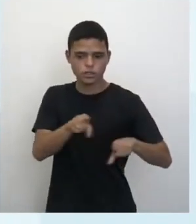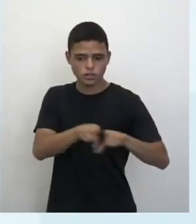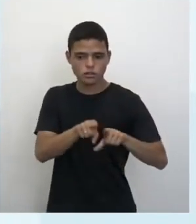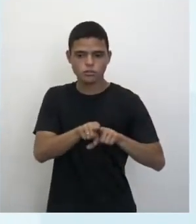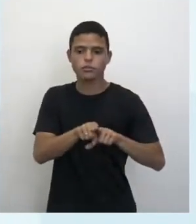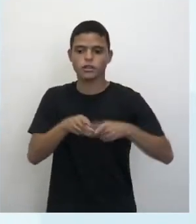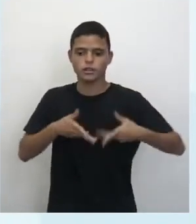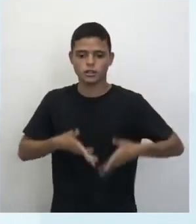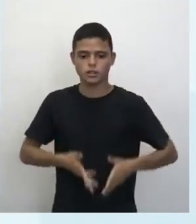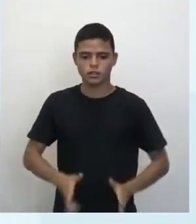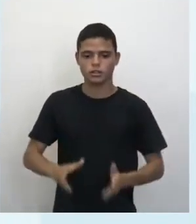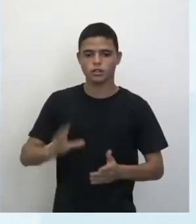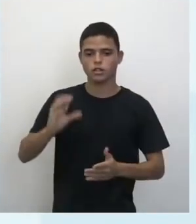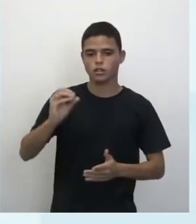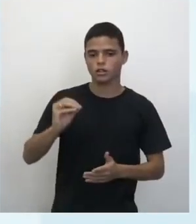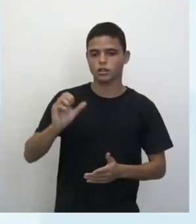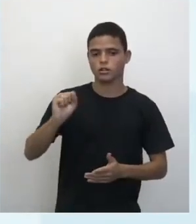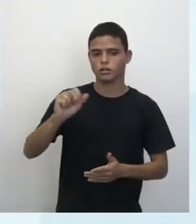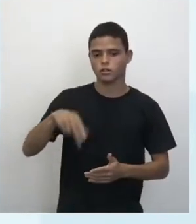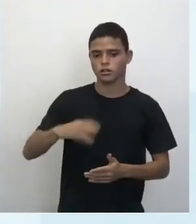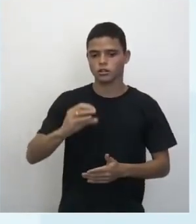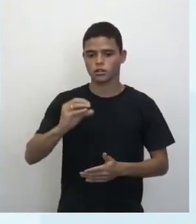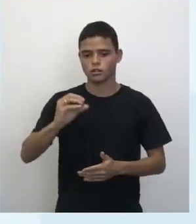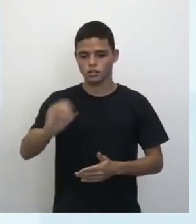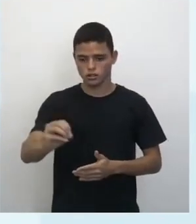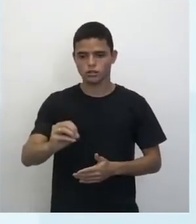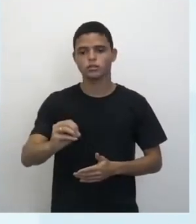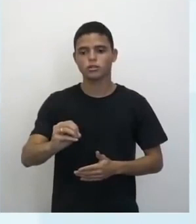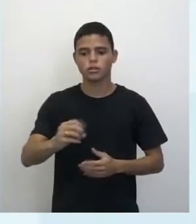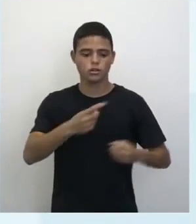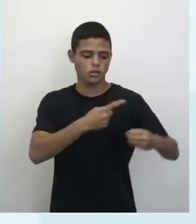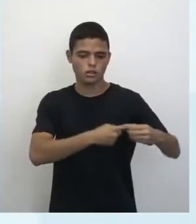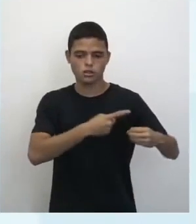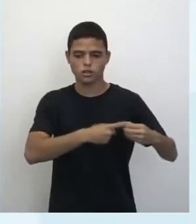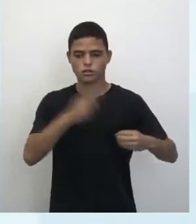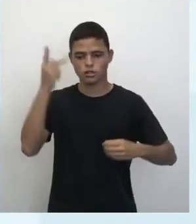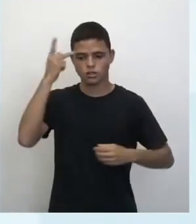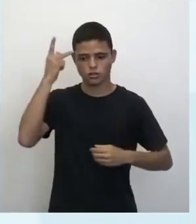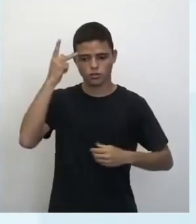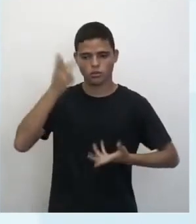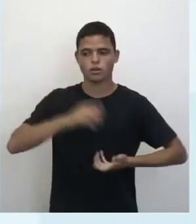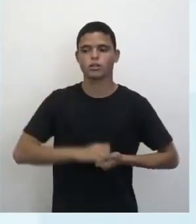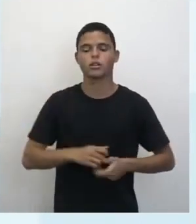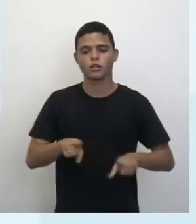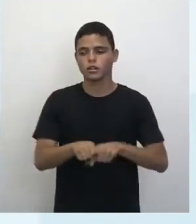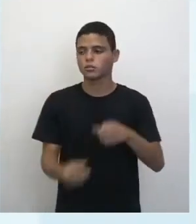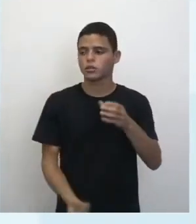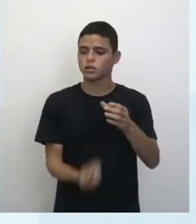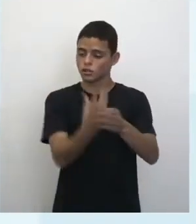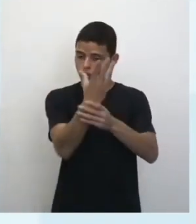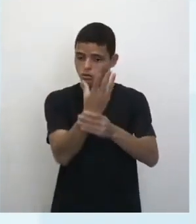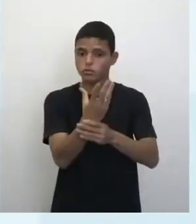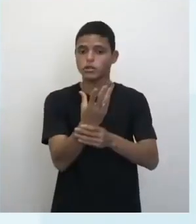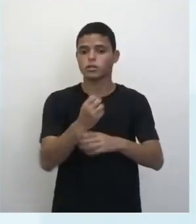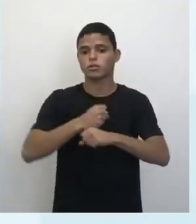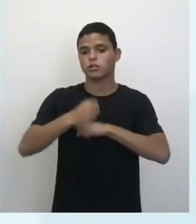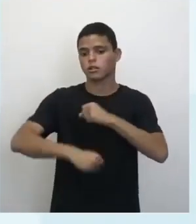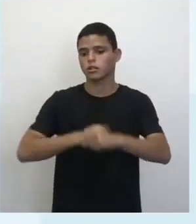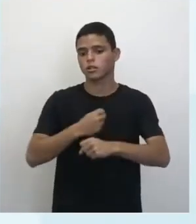Osasco, uma cidade localizada no faroeste de São Paulo. E ele começou a fazer os quadrinhos, as tirinhas dele em